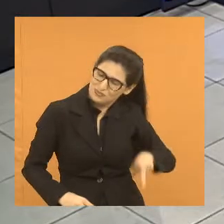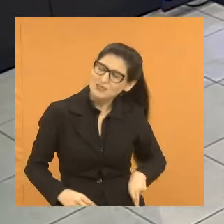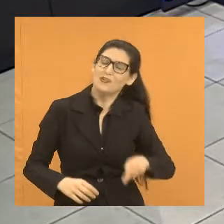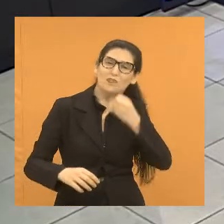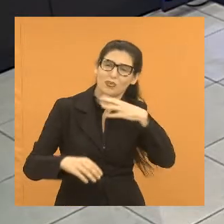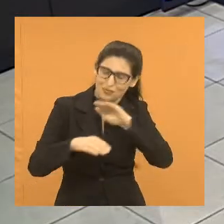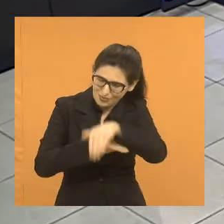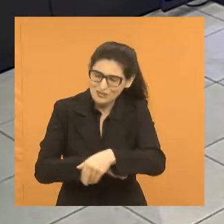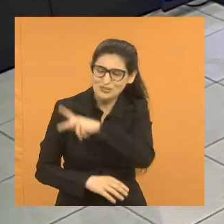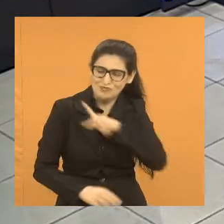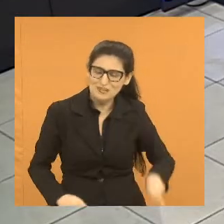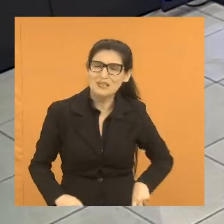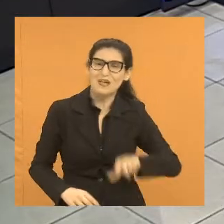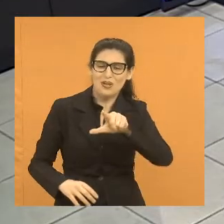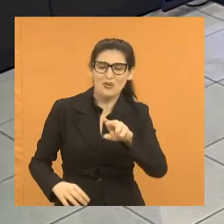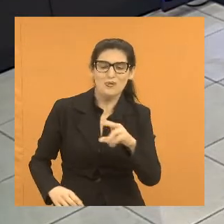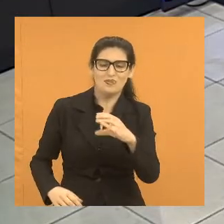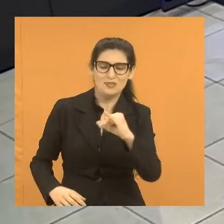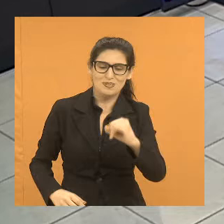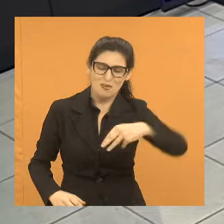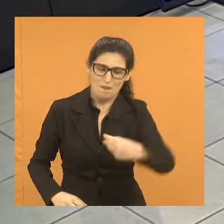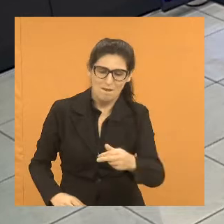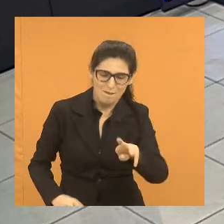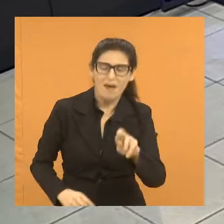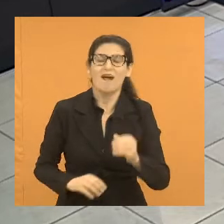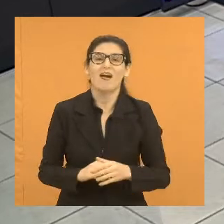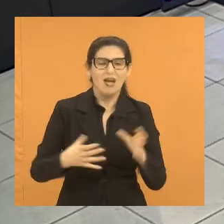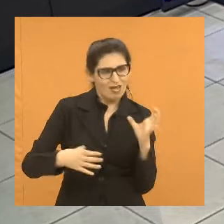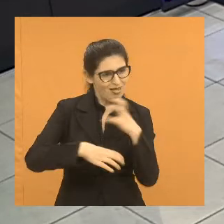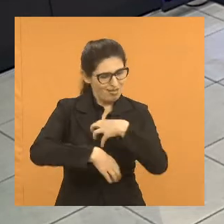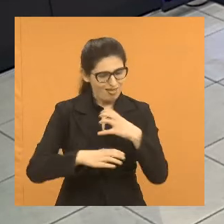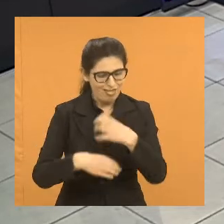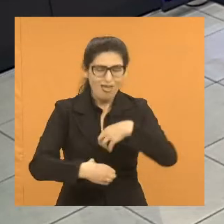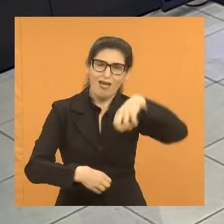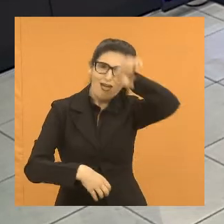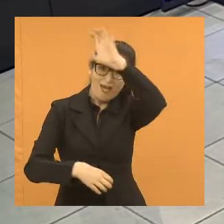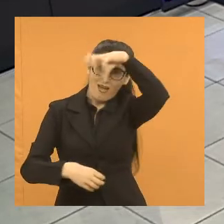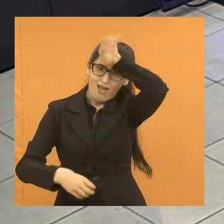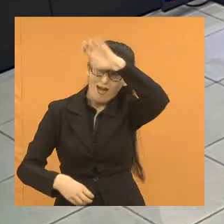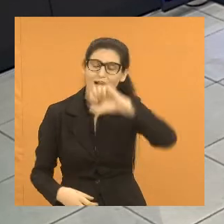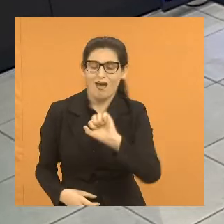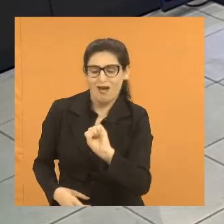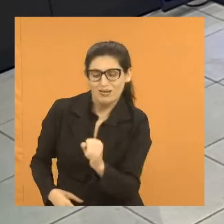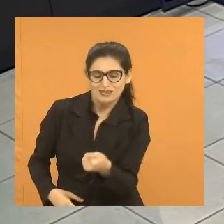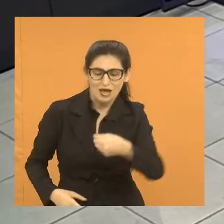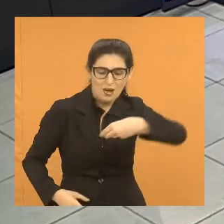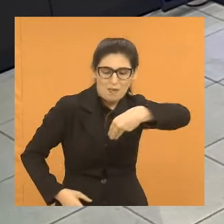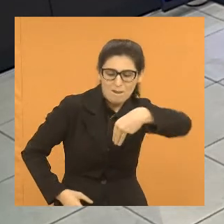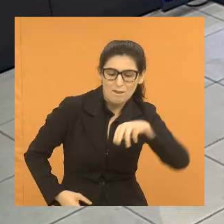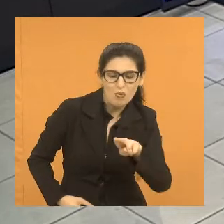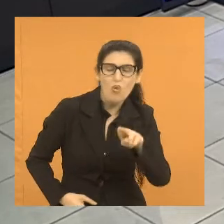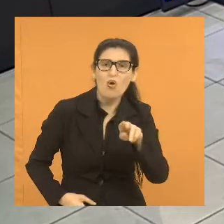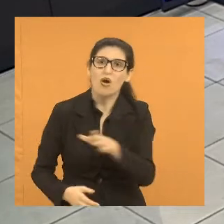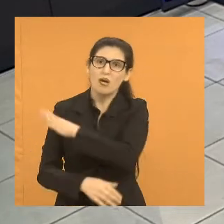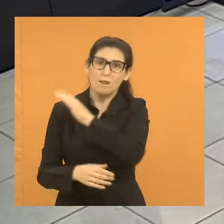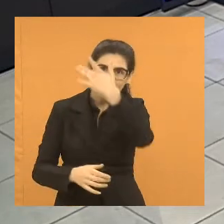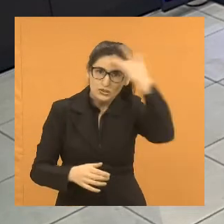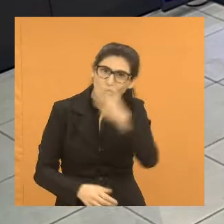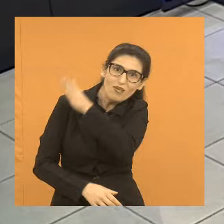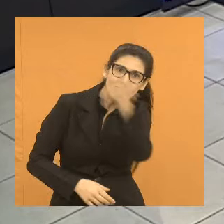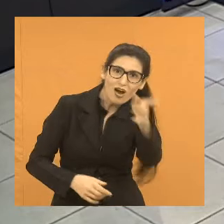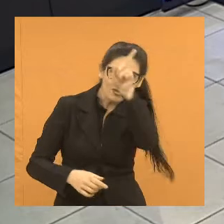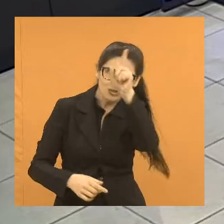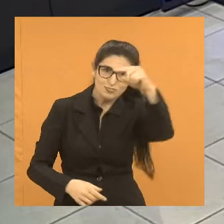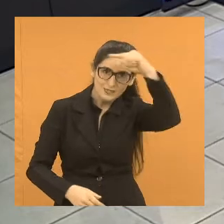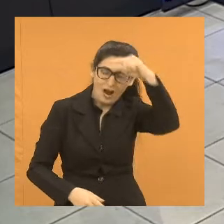Câmara. Em relação ao tratamento ao serviço do SAMU, Serviço Móvel de Urgência, nós temos os